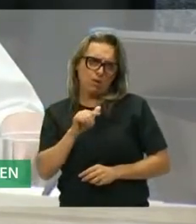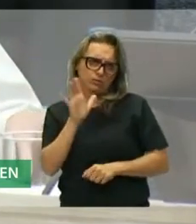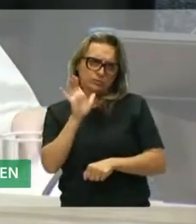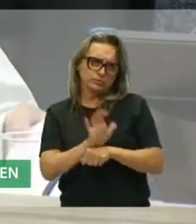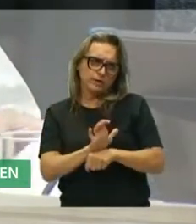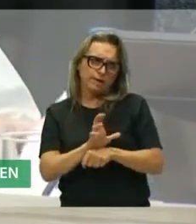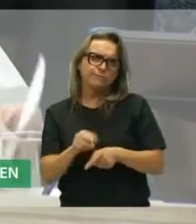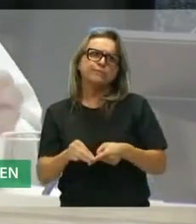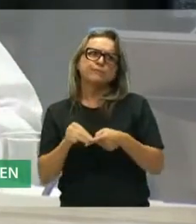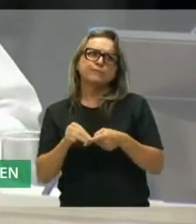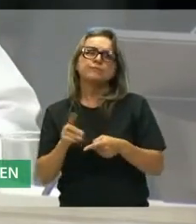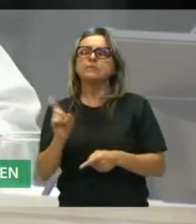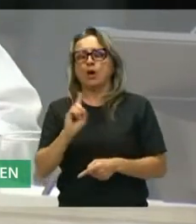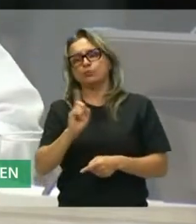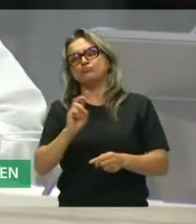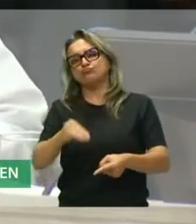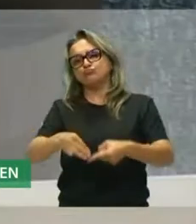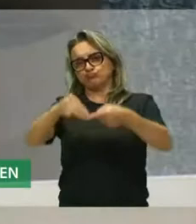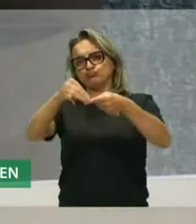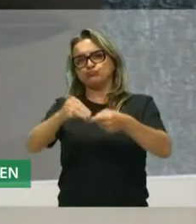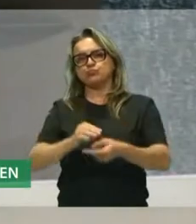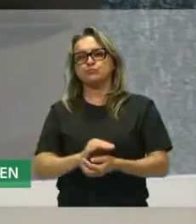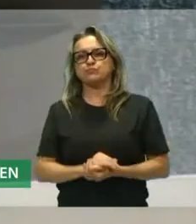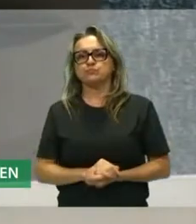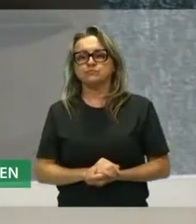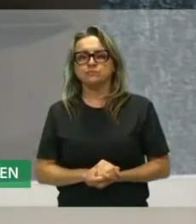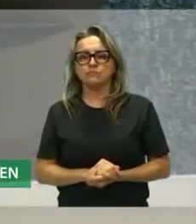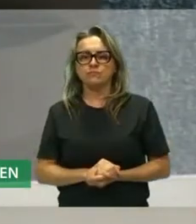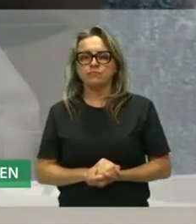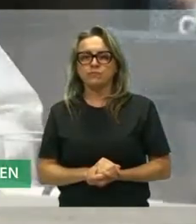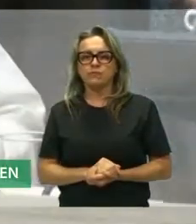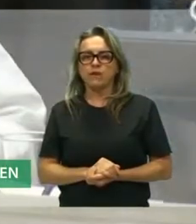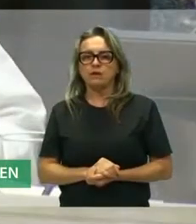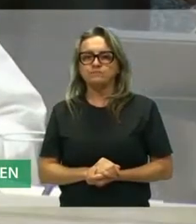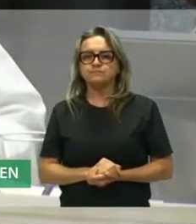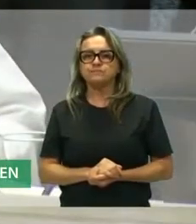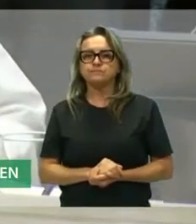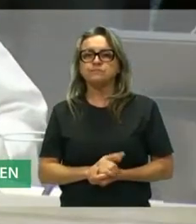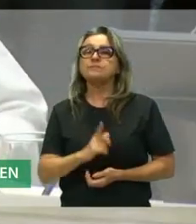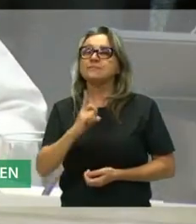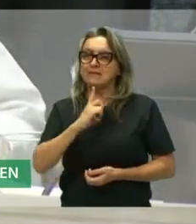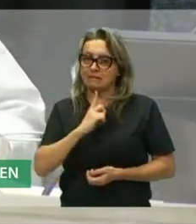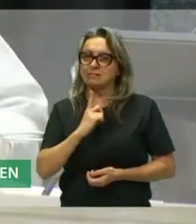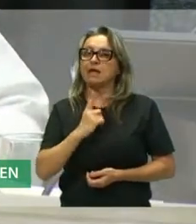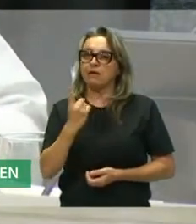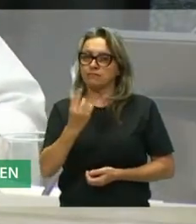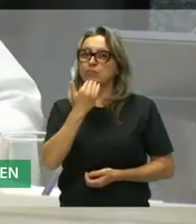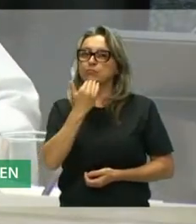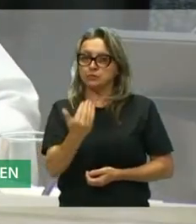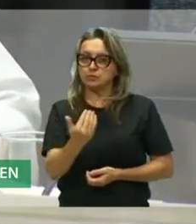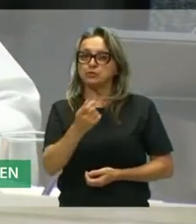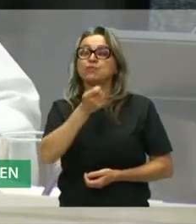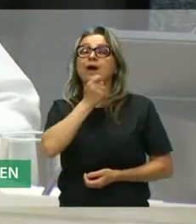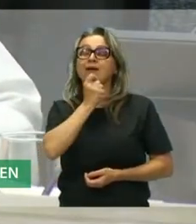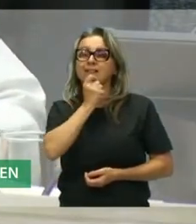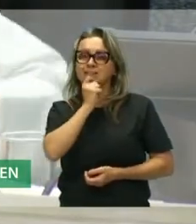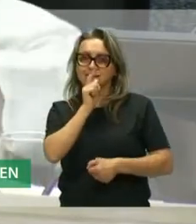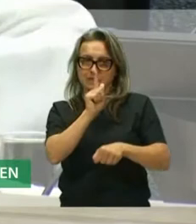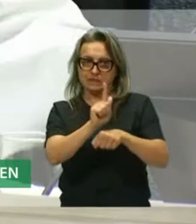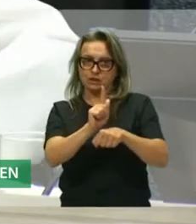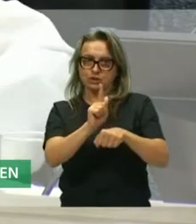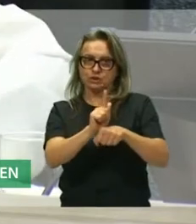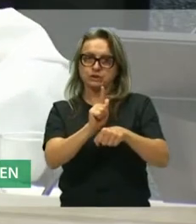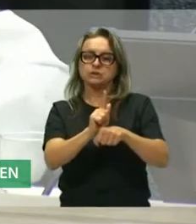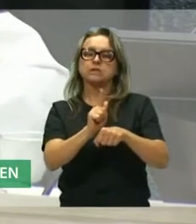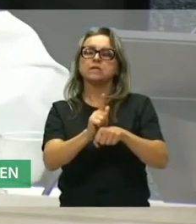município. Do município. Havia uma projeção feito, do mês. Foi feito, sim, um pedido, ainda na gestão da irmã Mércia, né?